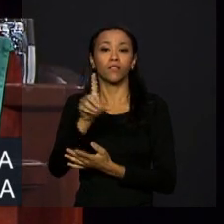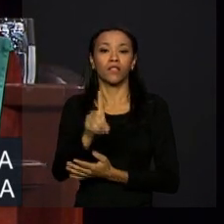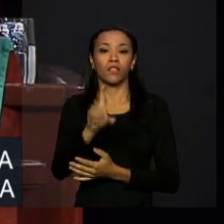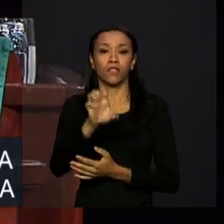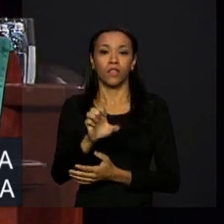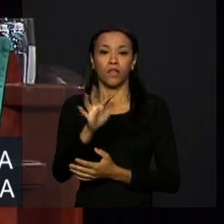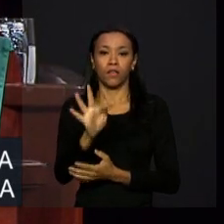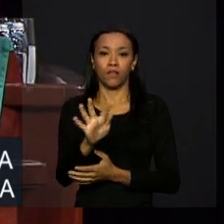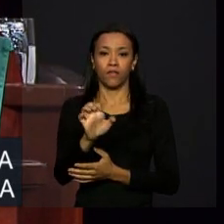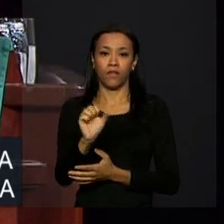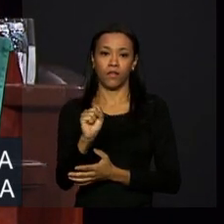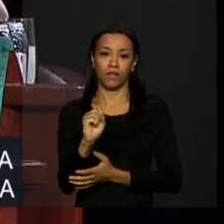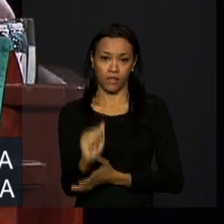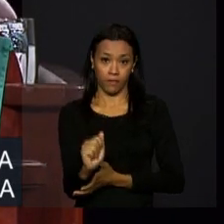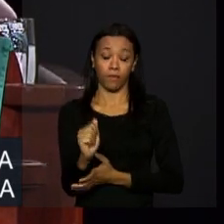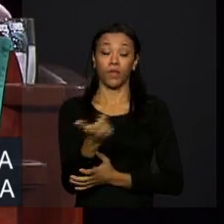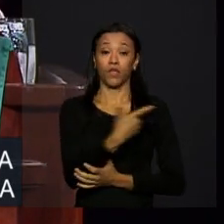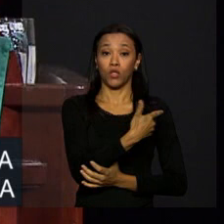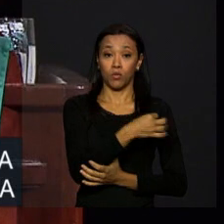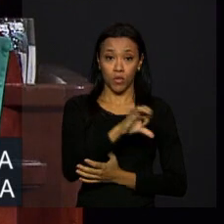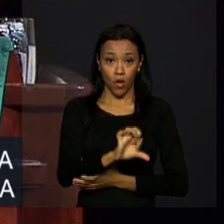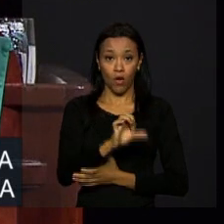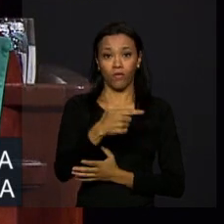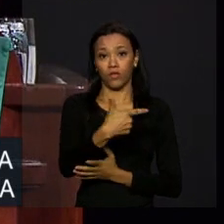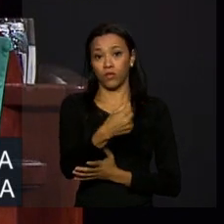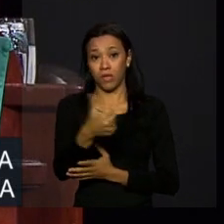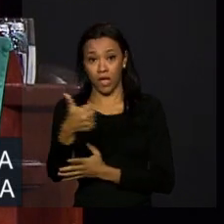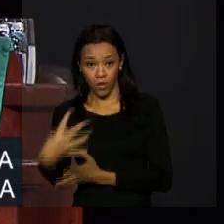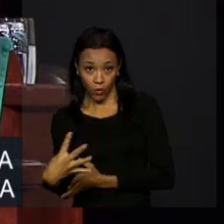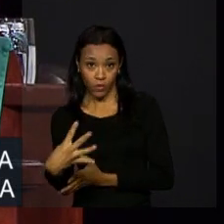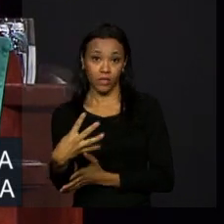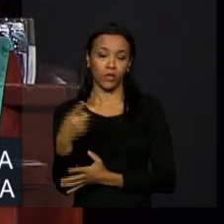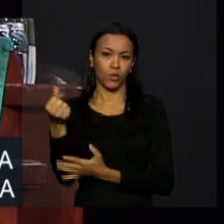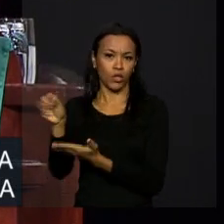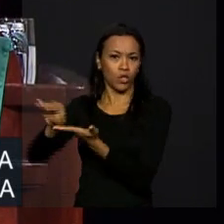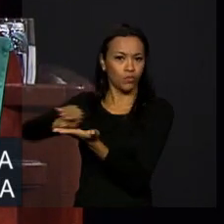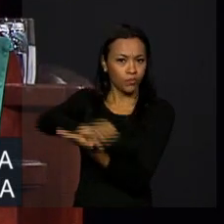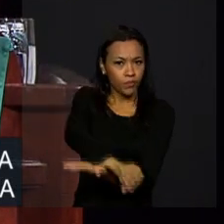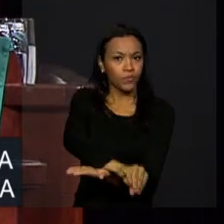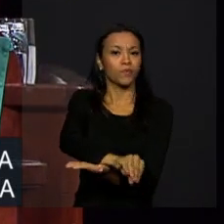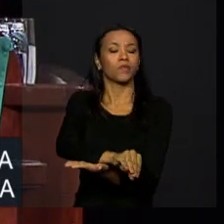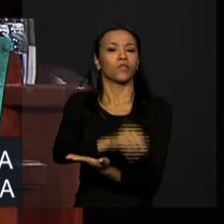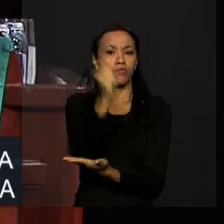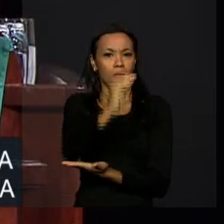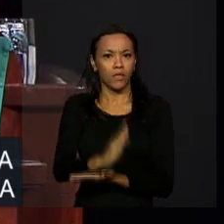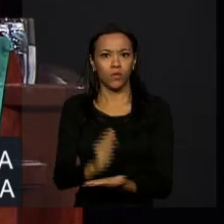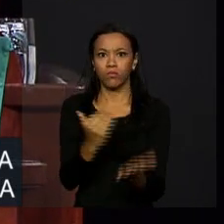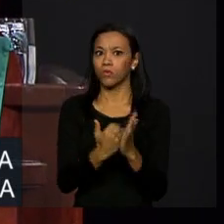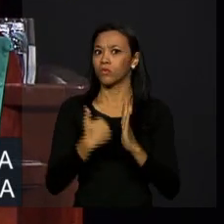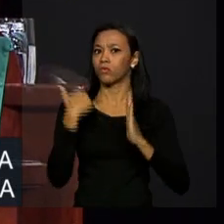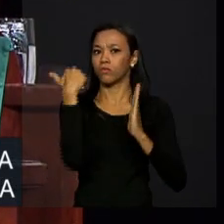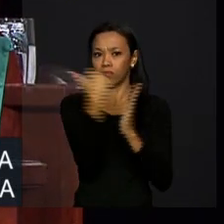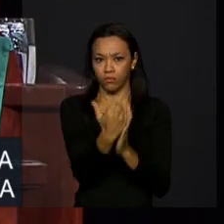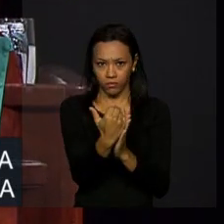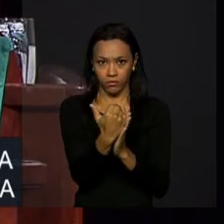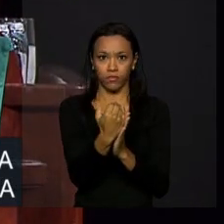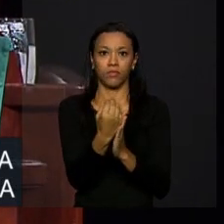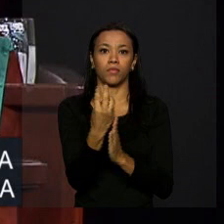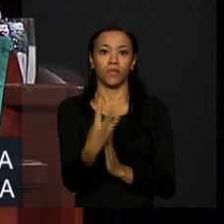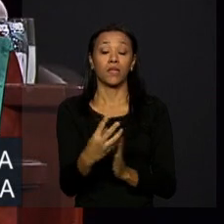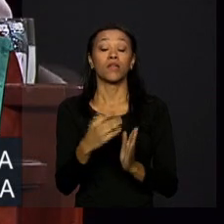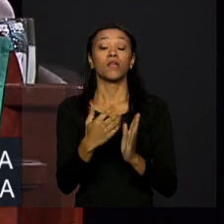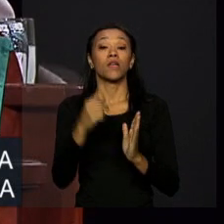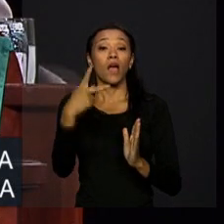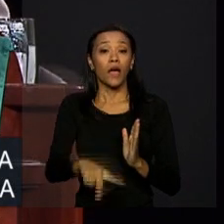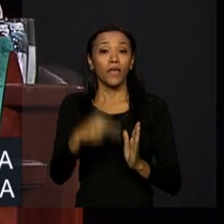e 2014 os investimentos suecos mais que triplicaram o estoque de investimentos suecos